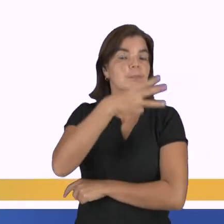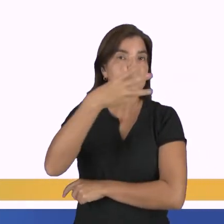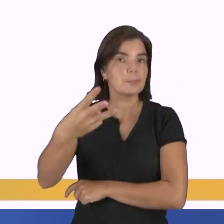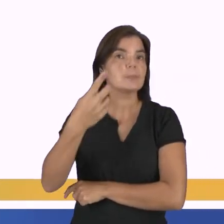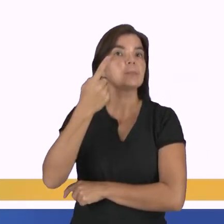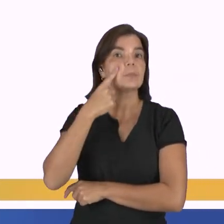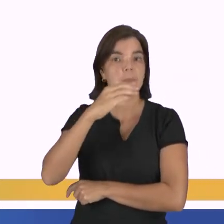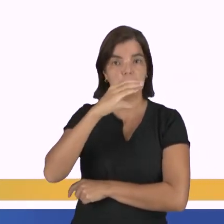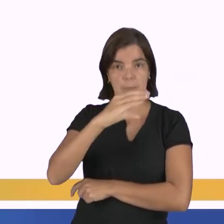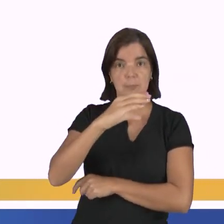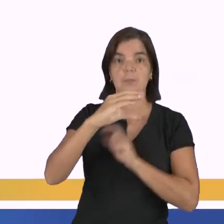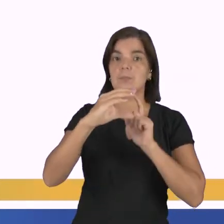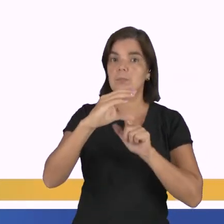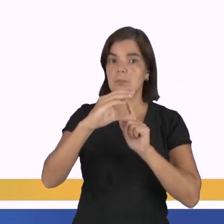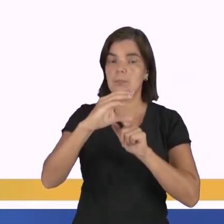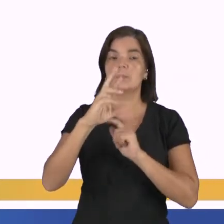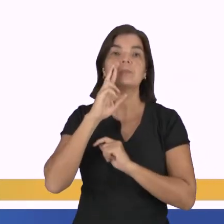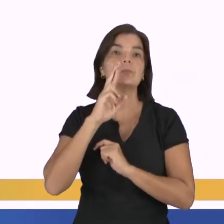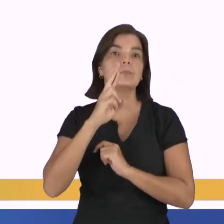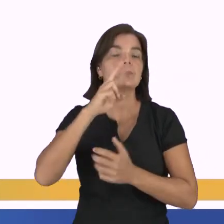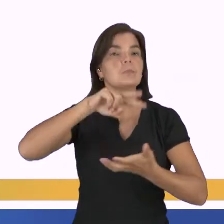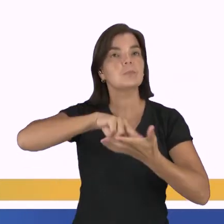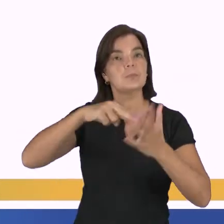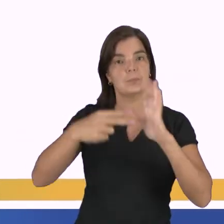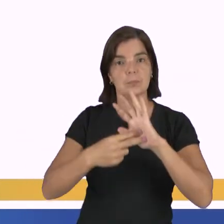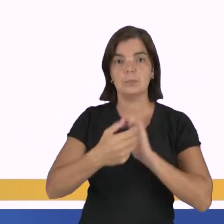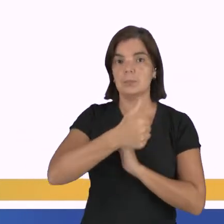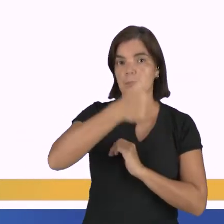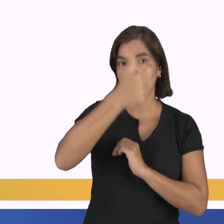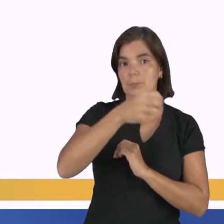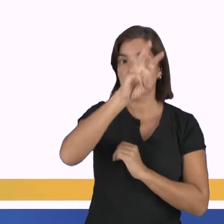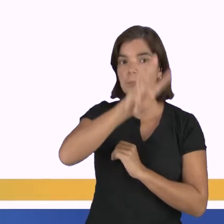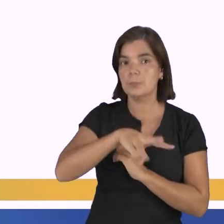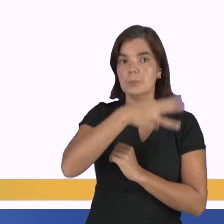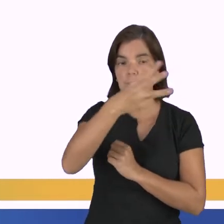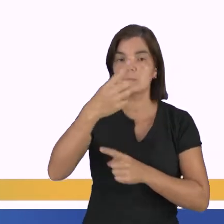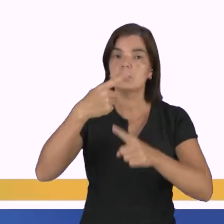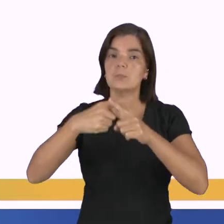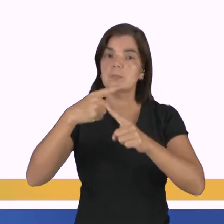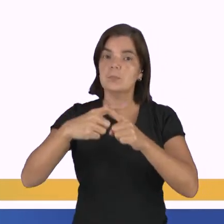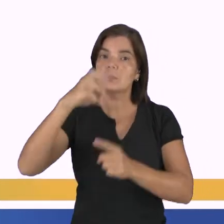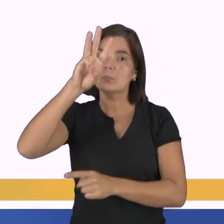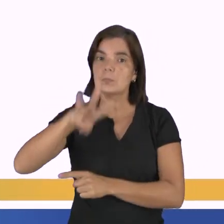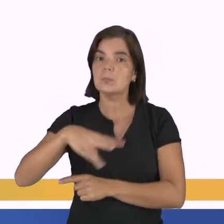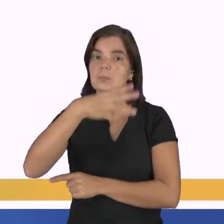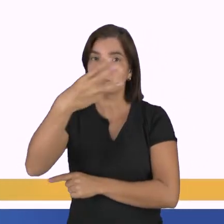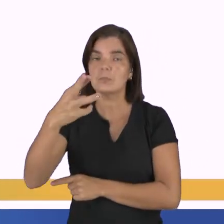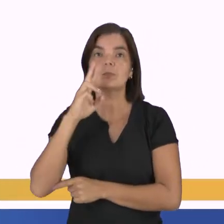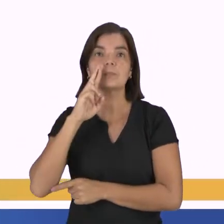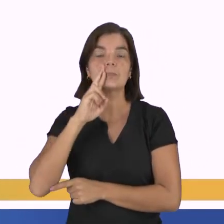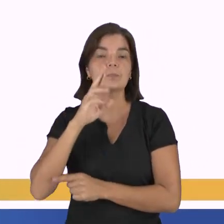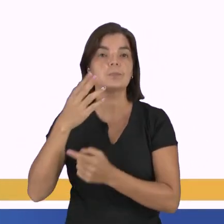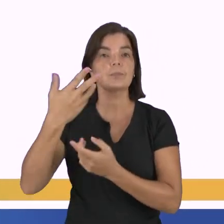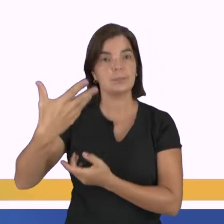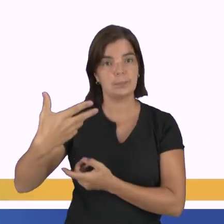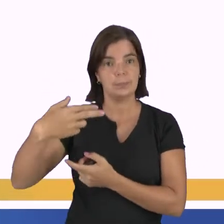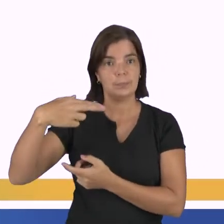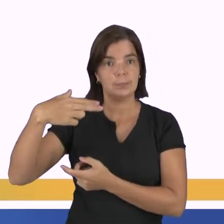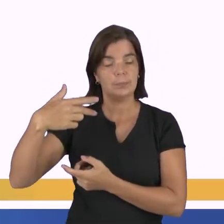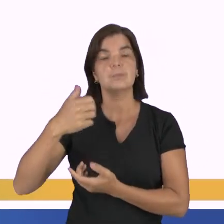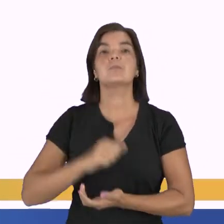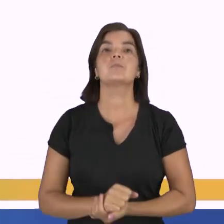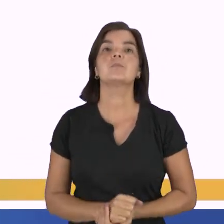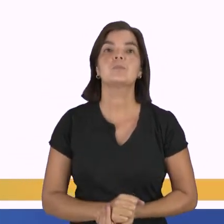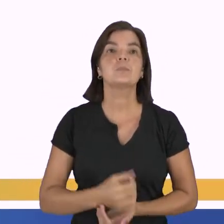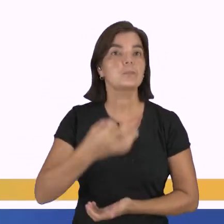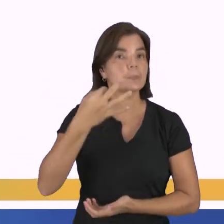tá onde se é a matriz resultado quer dizer que eu peguei a primeira matriz e multipliquei pela segunda o resultado tá aqui ó